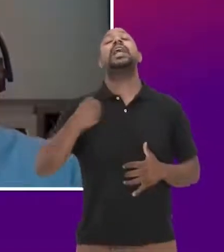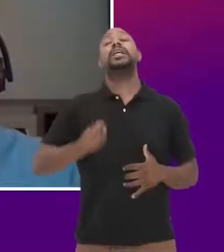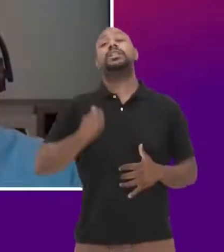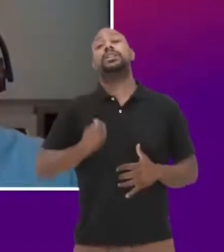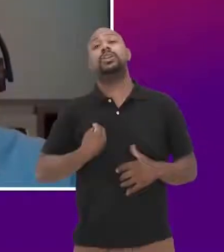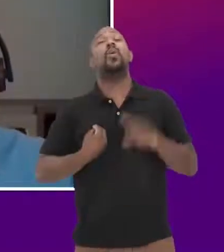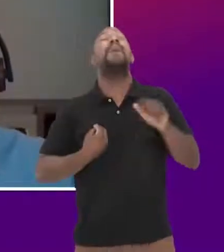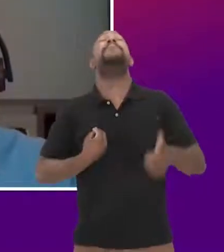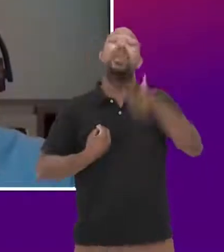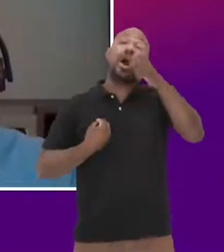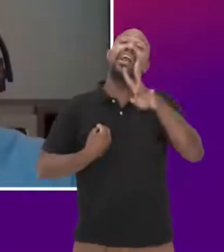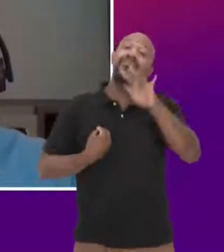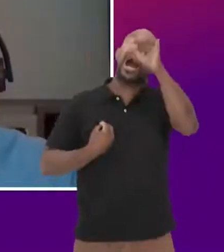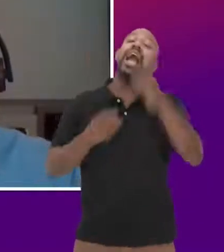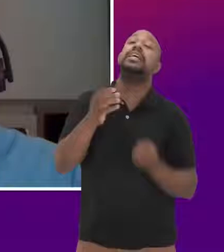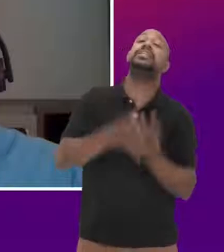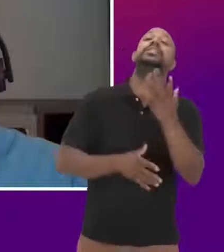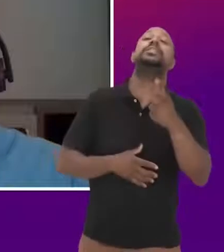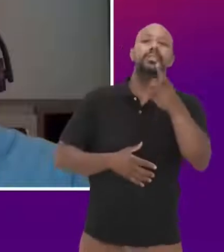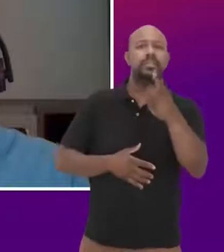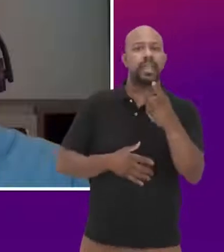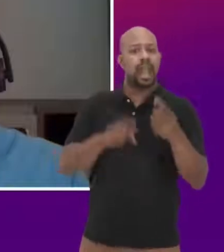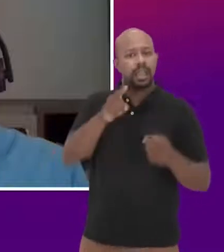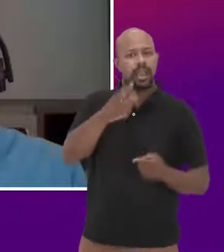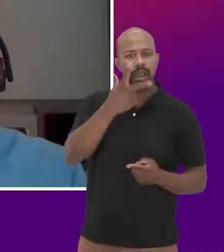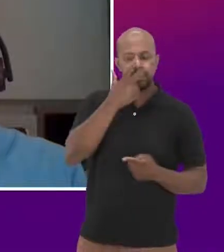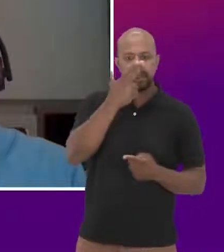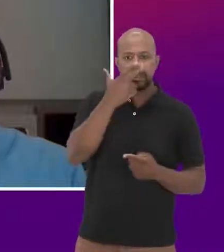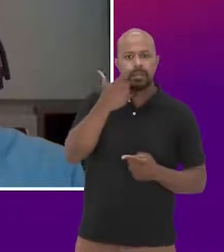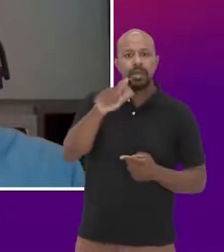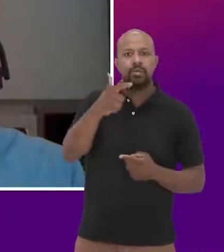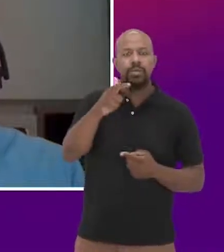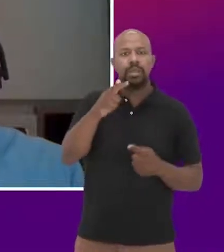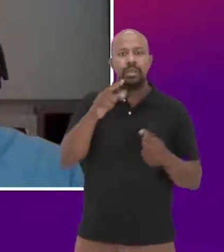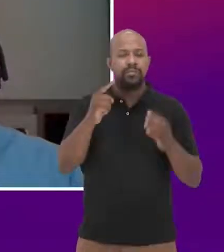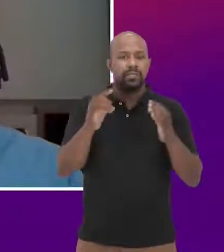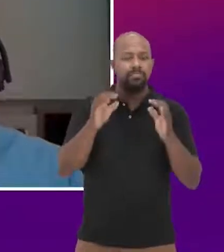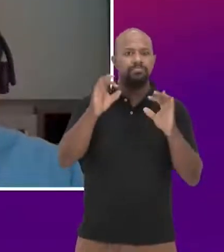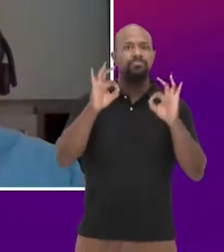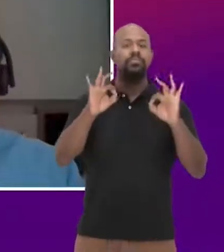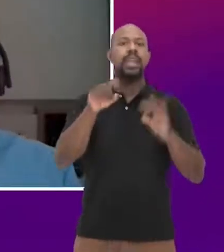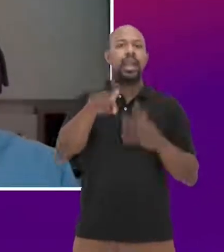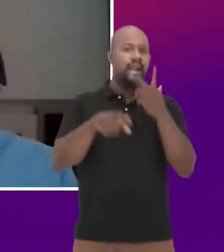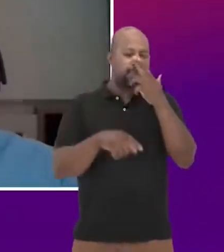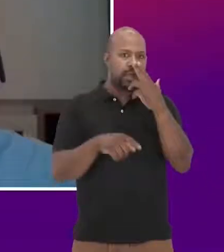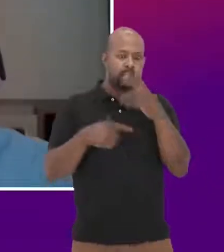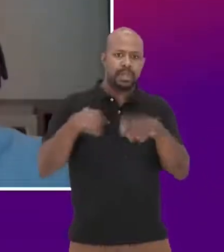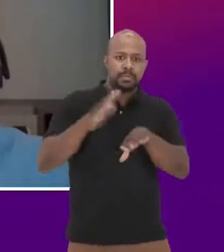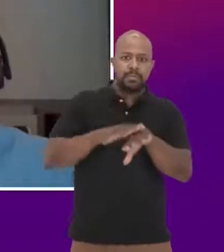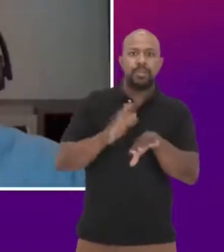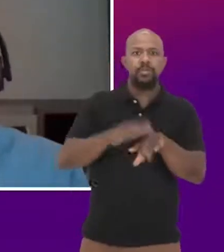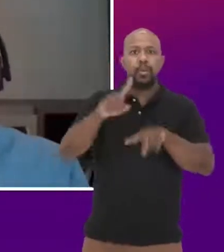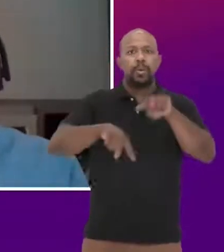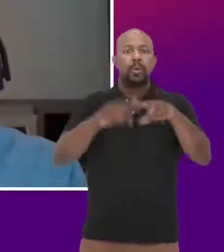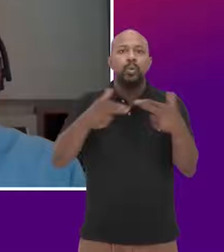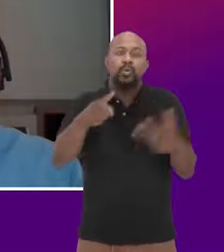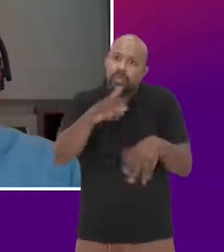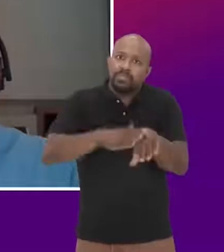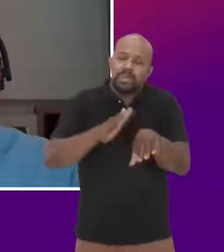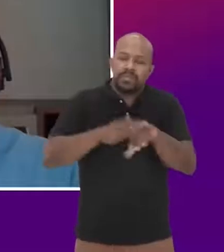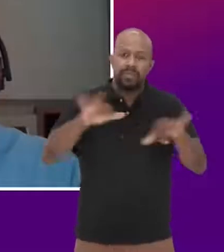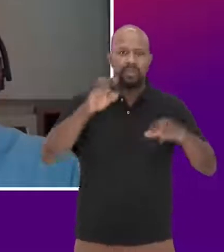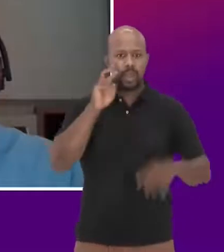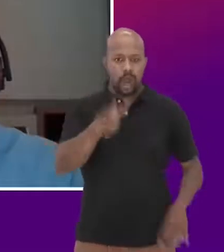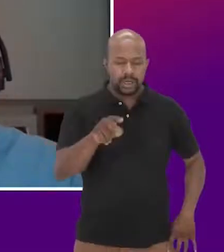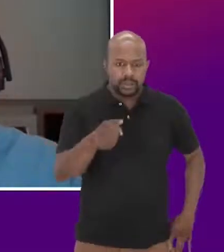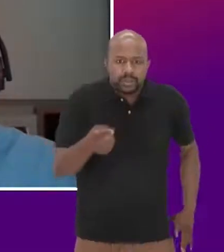melhor que vai existir? Aquela que parece que não teve autor, aquela que parece que o próprio produto fez, aquela que você